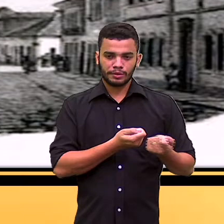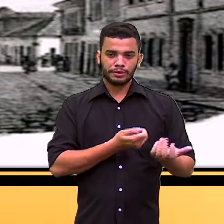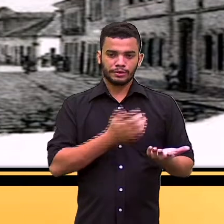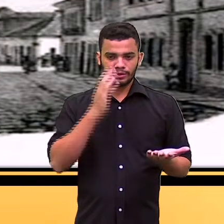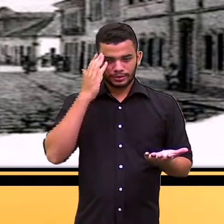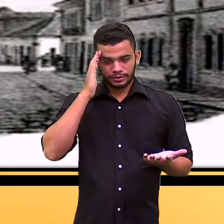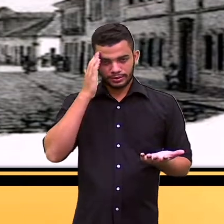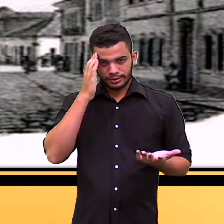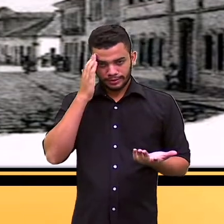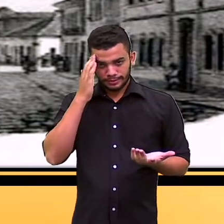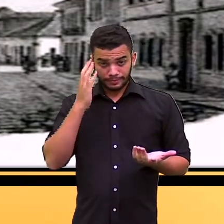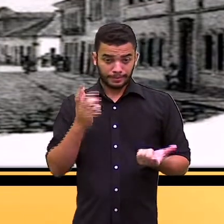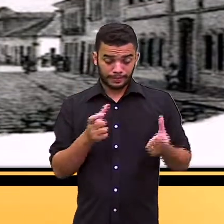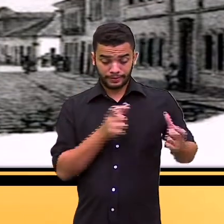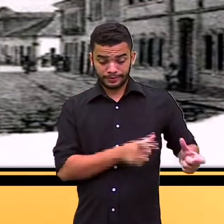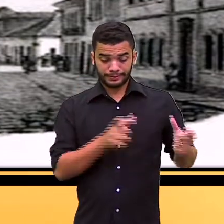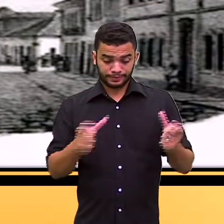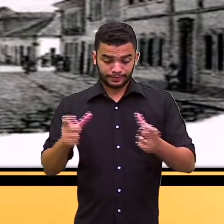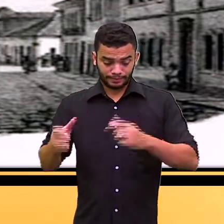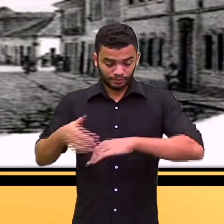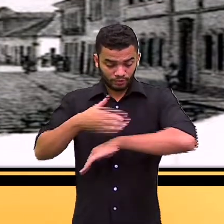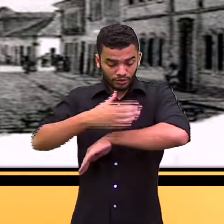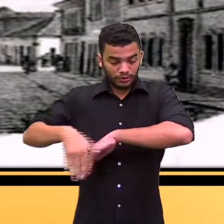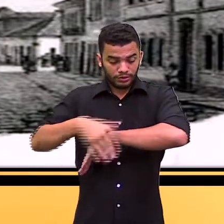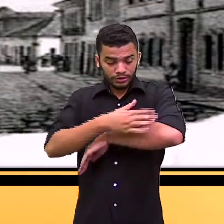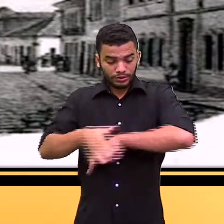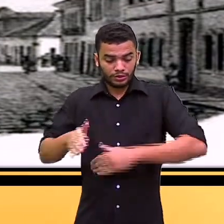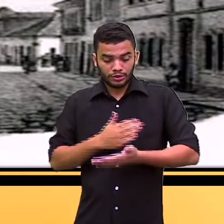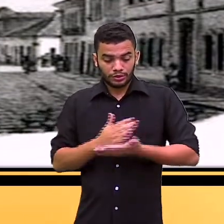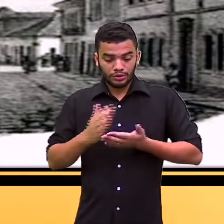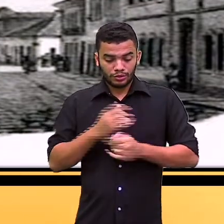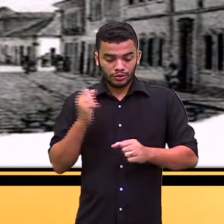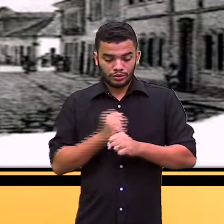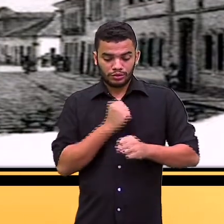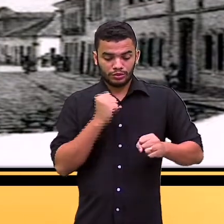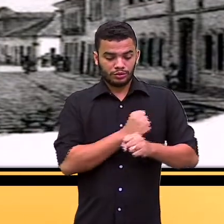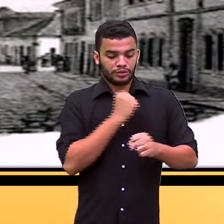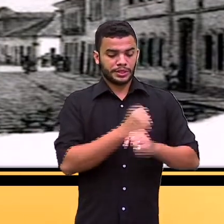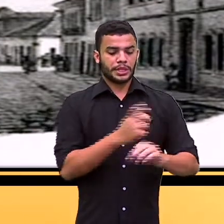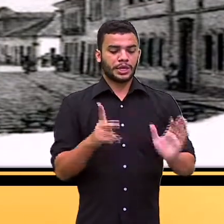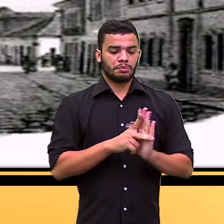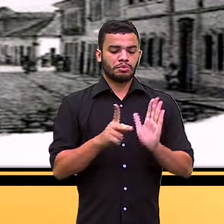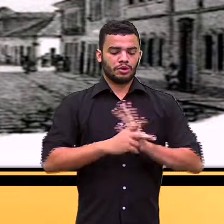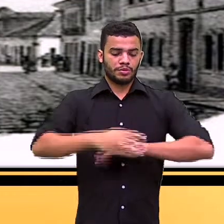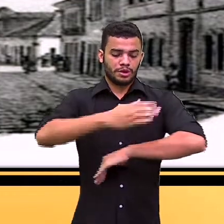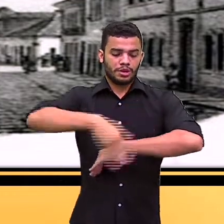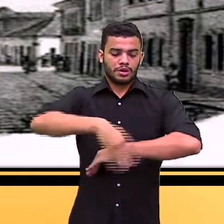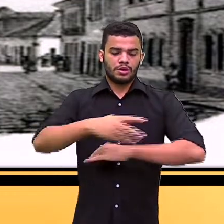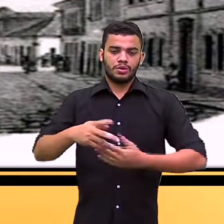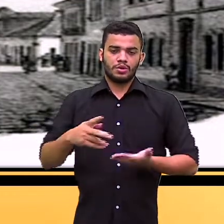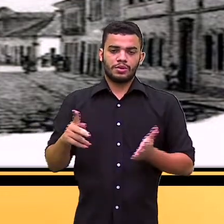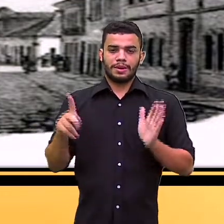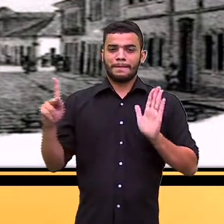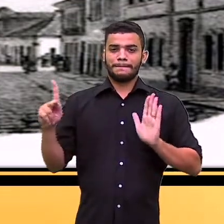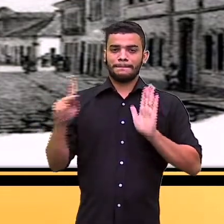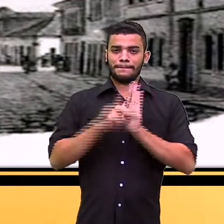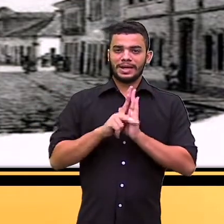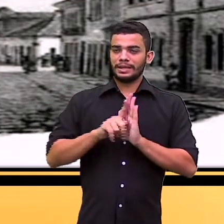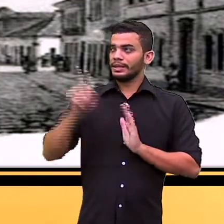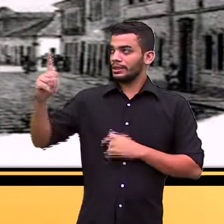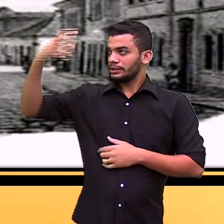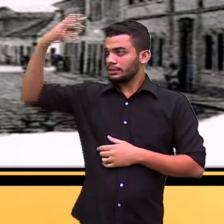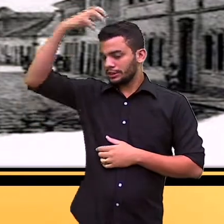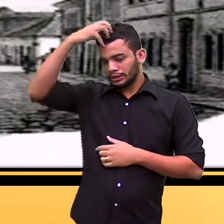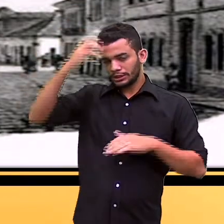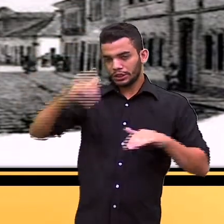estradas reais, com a rota que unia Minas Gerais e São Paulo ao Porto de Paraty e a